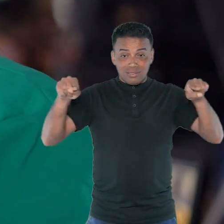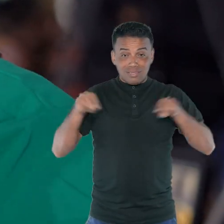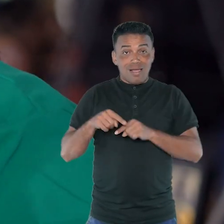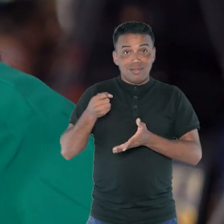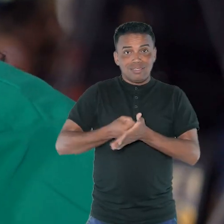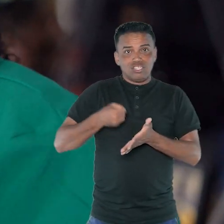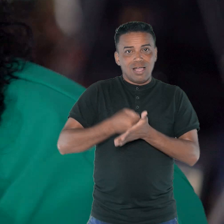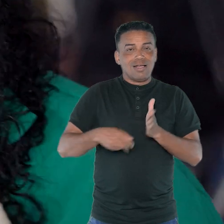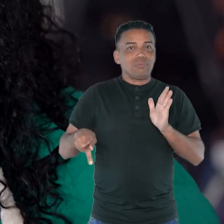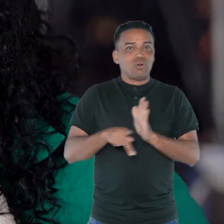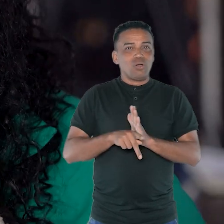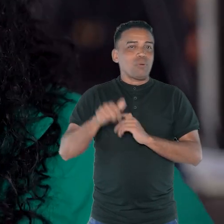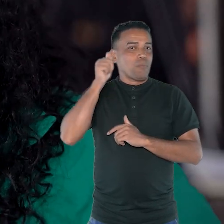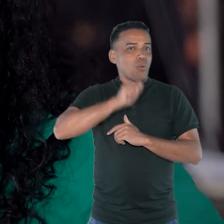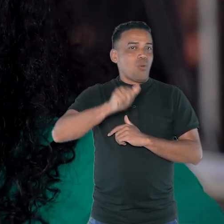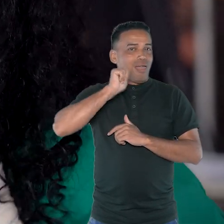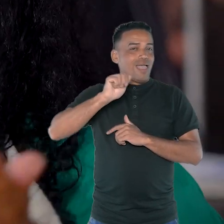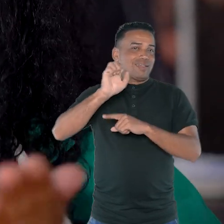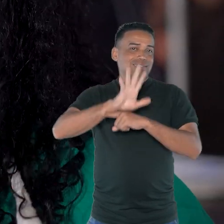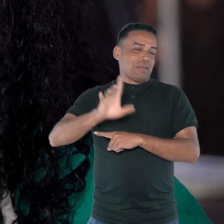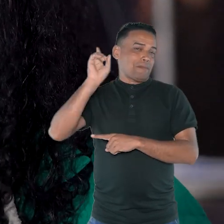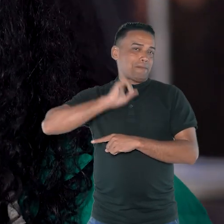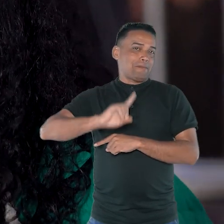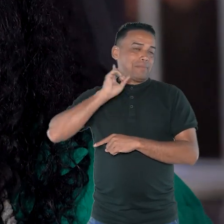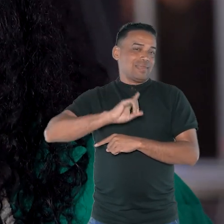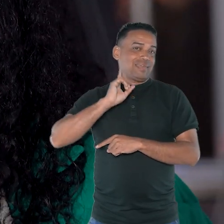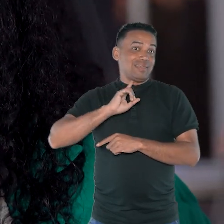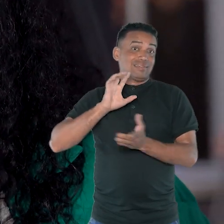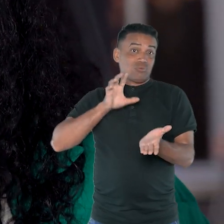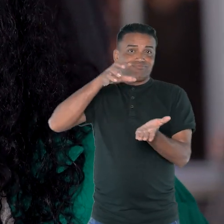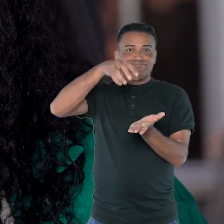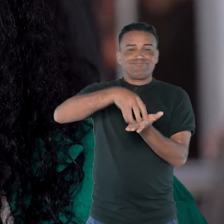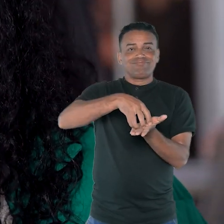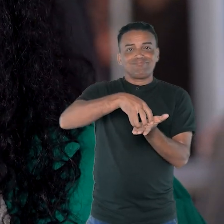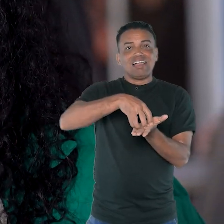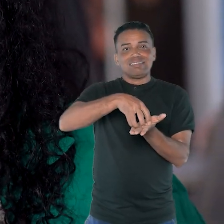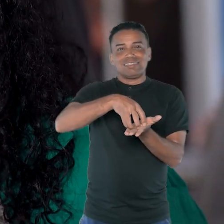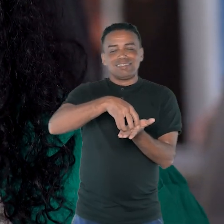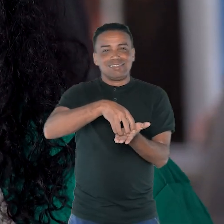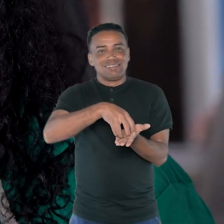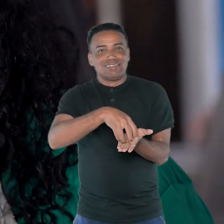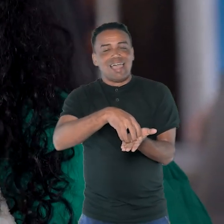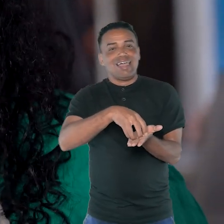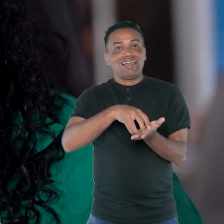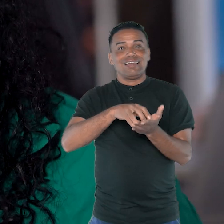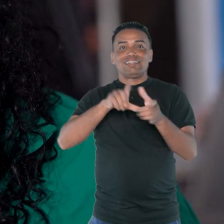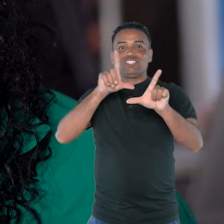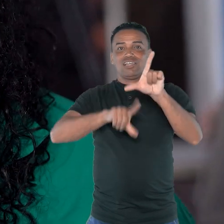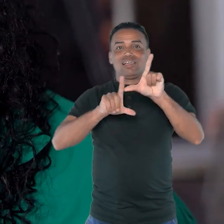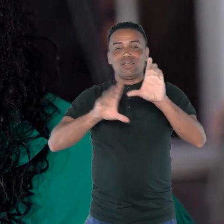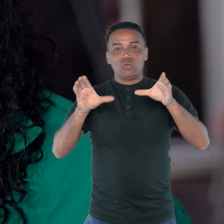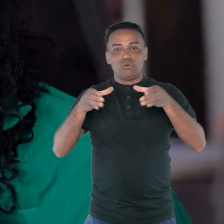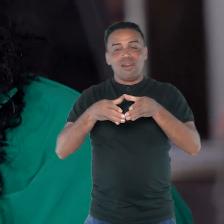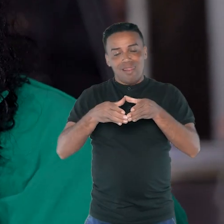Atenas Mineiras, que é essa sala ali, que é onde está fica a sede da Academia de Letras do